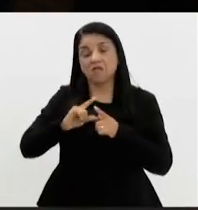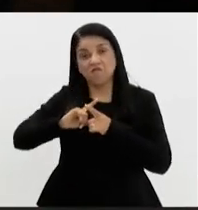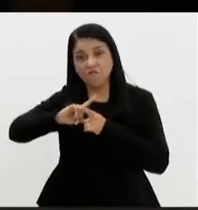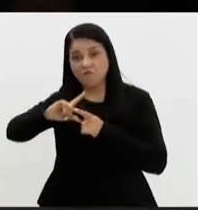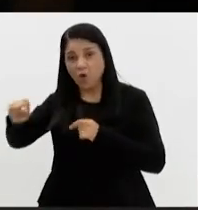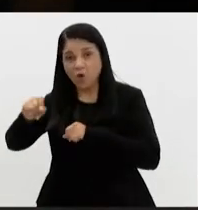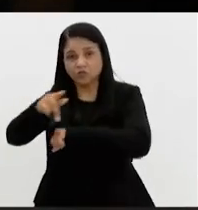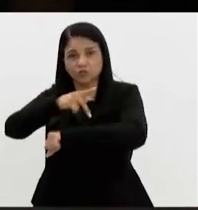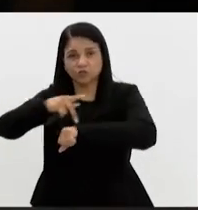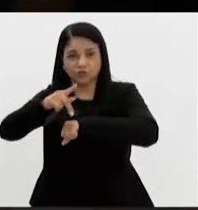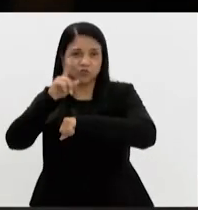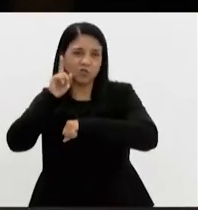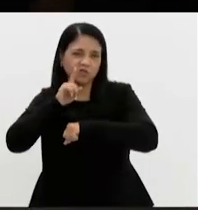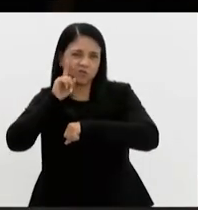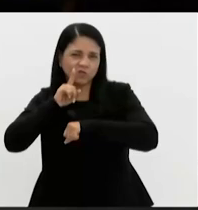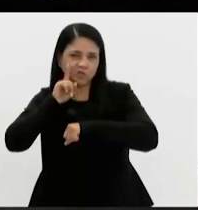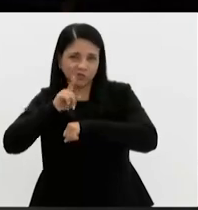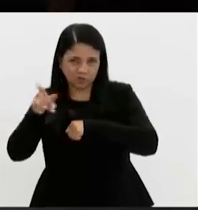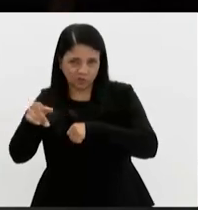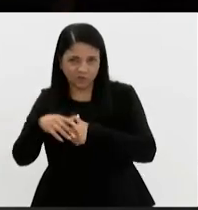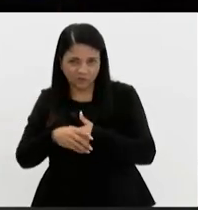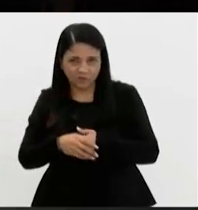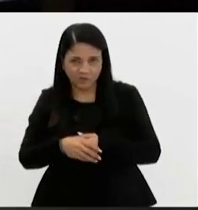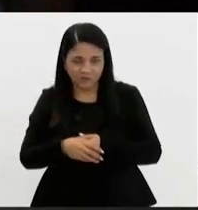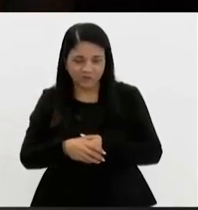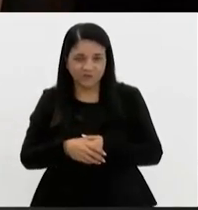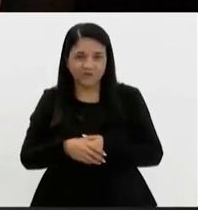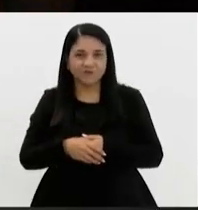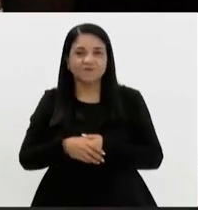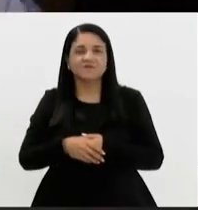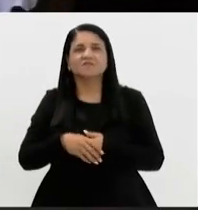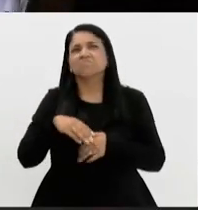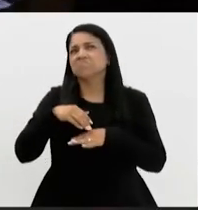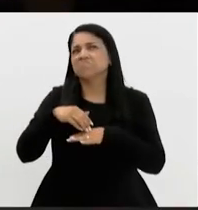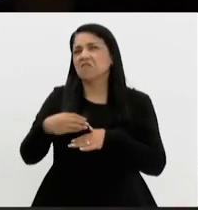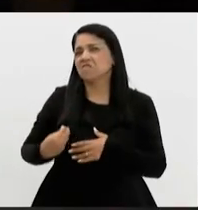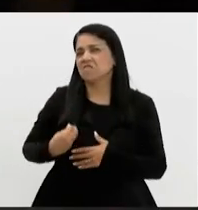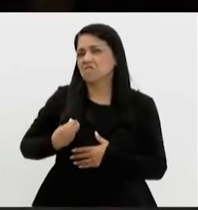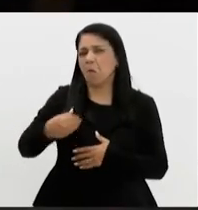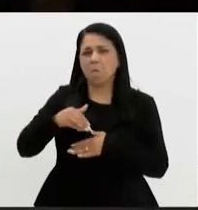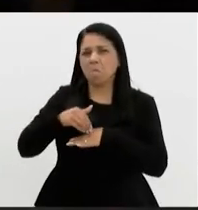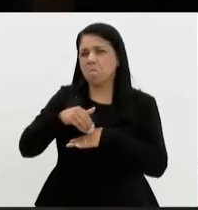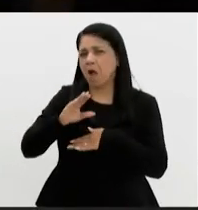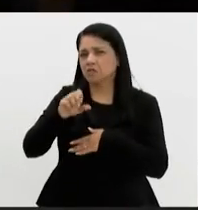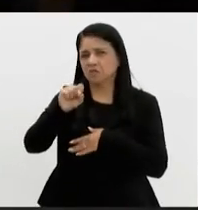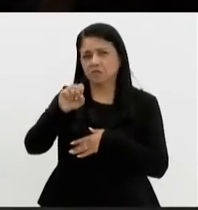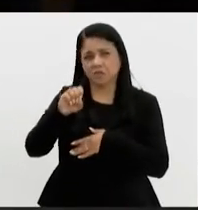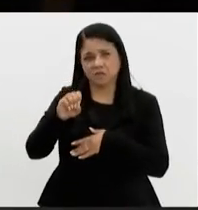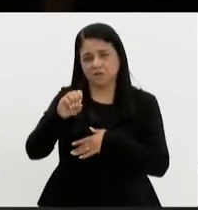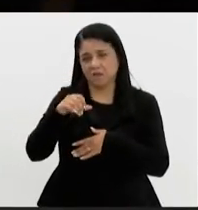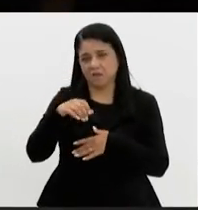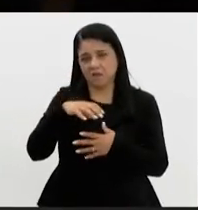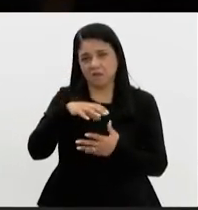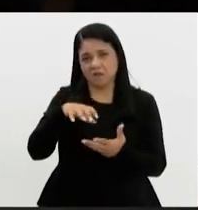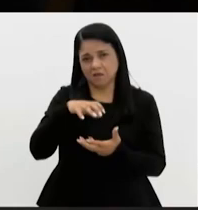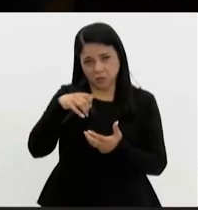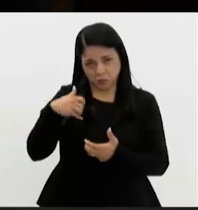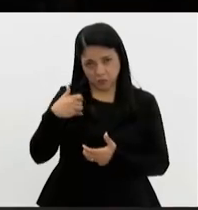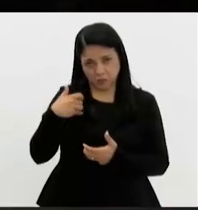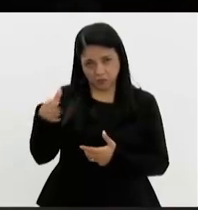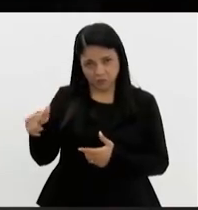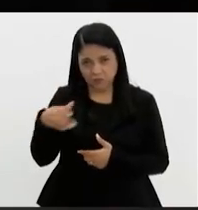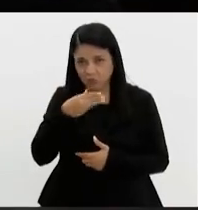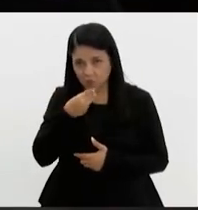e se radica lá e viveu mais de 80 anos Ele criou o sistema com concentrado né o